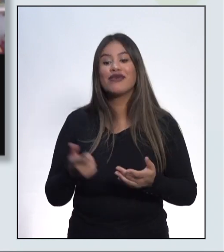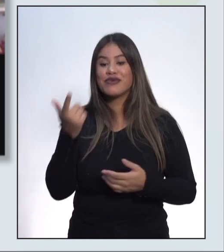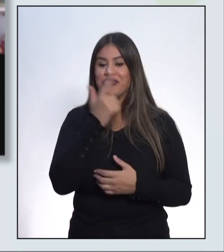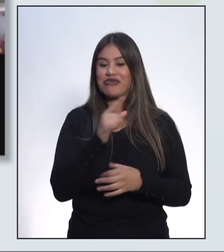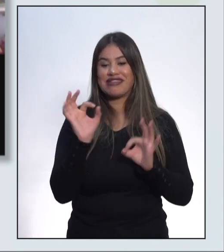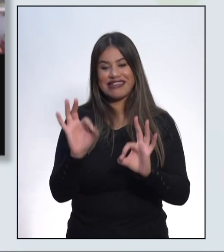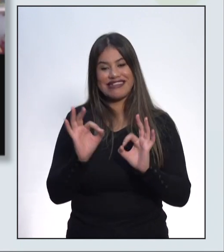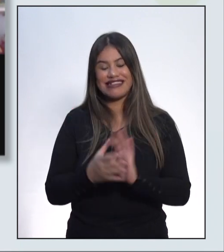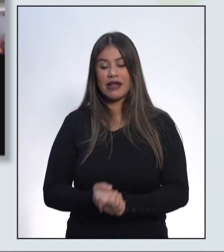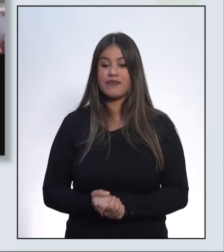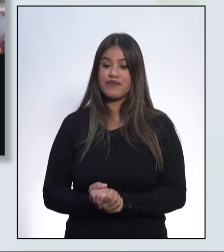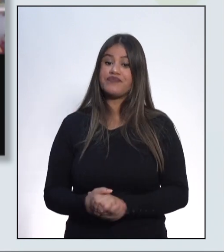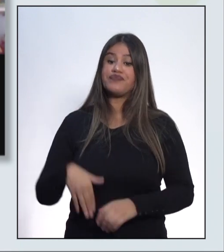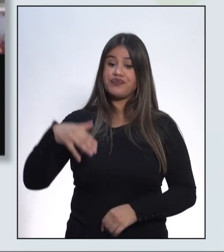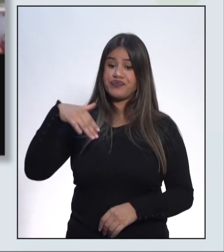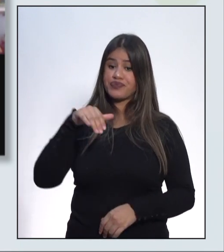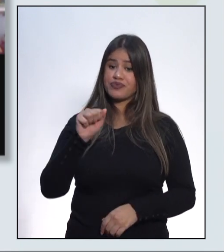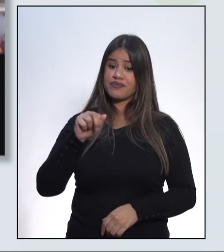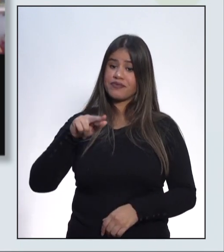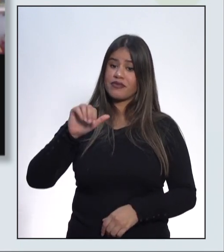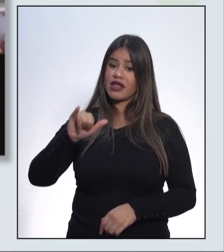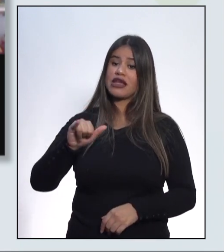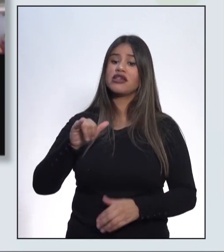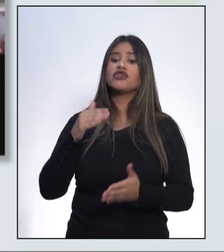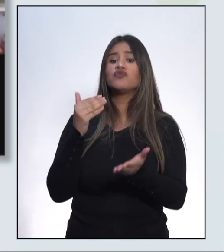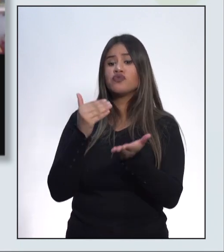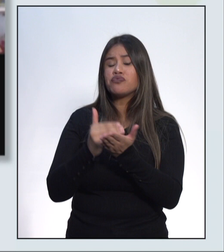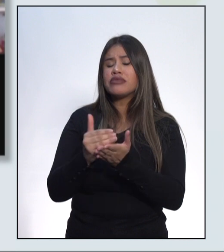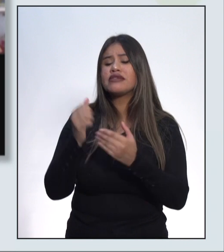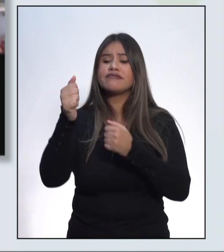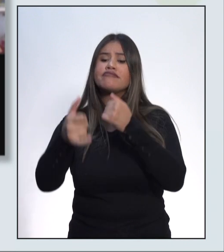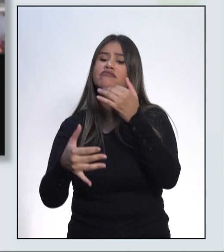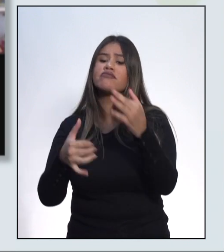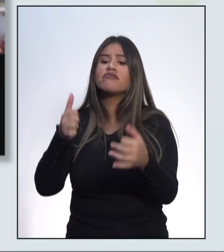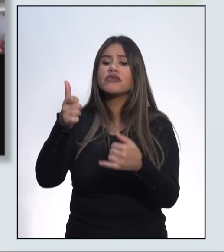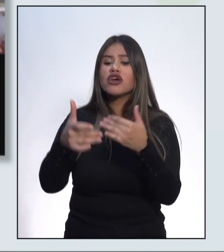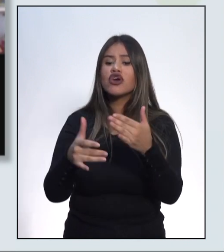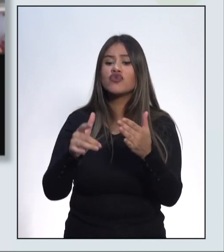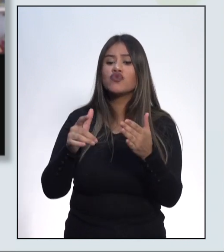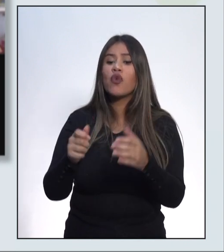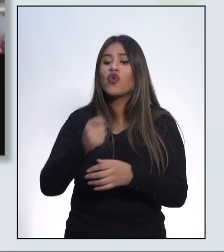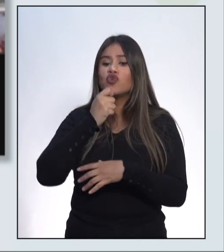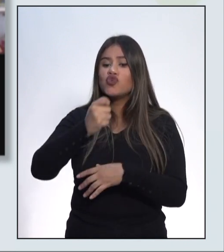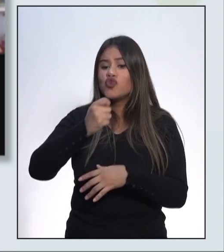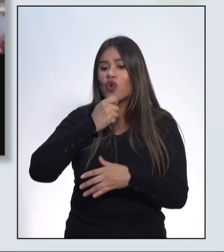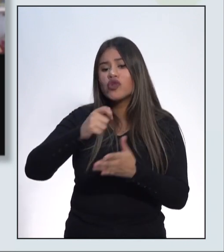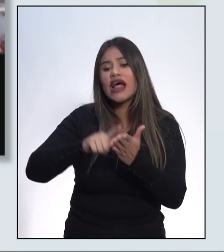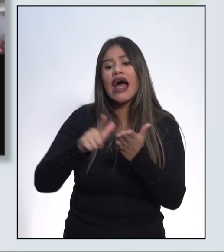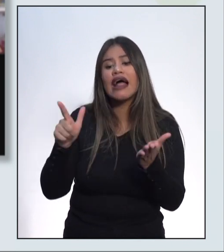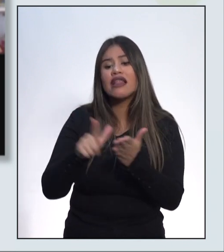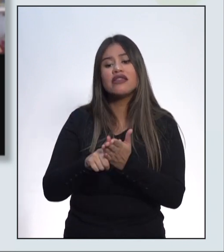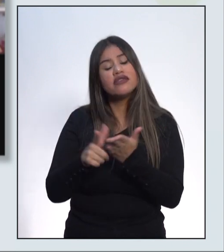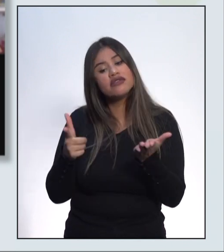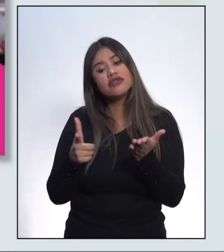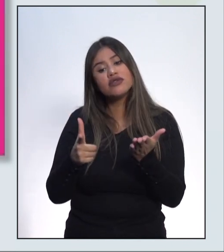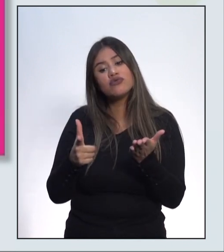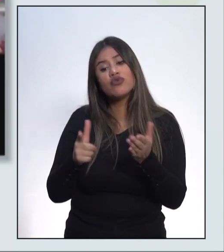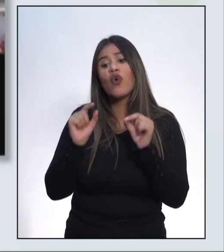começasse falando, afinal de contas, o que é o jornalismo e se o jornalismo tem alguma relação com